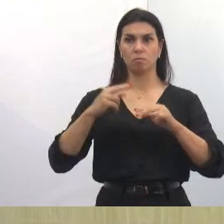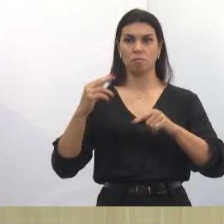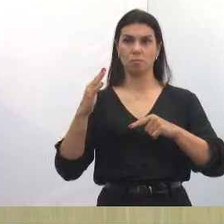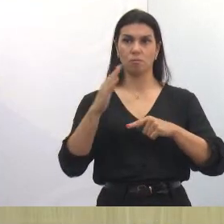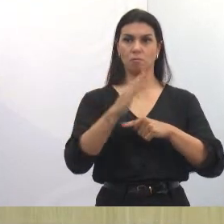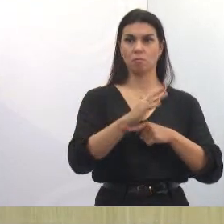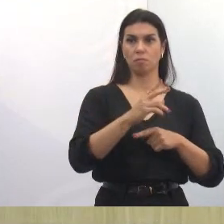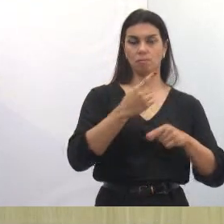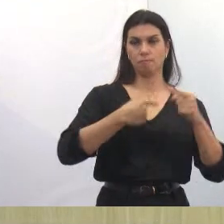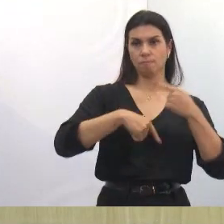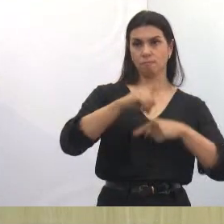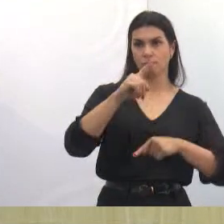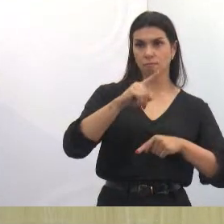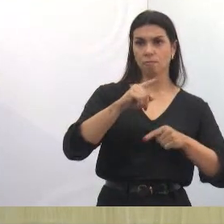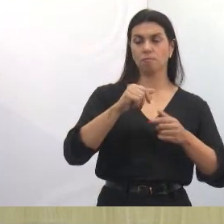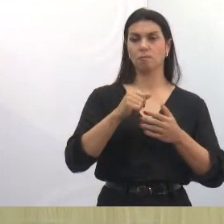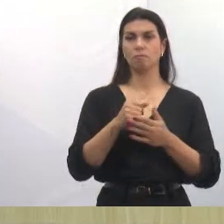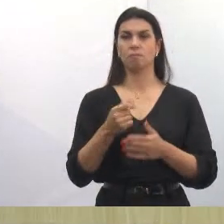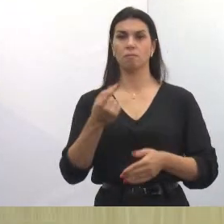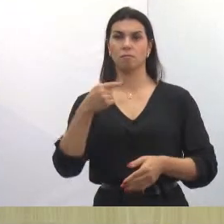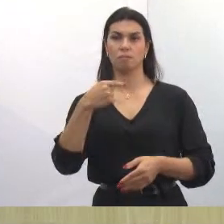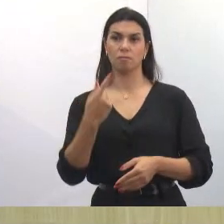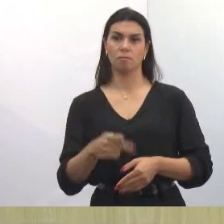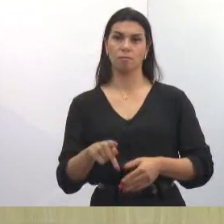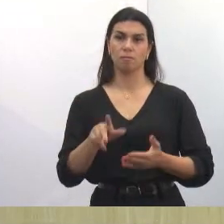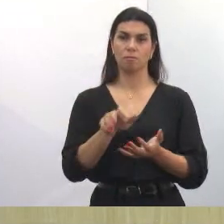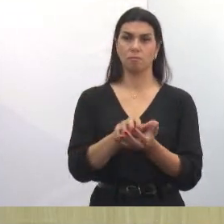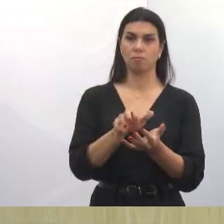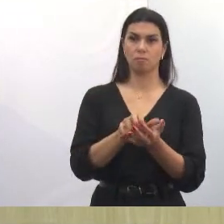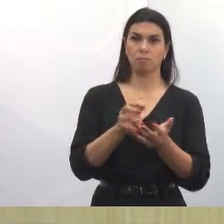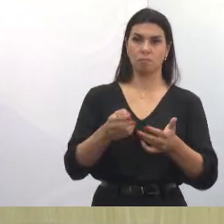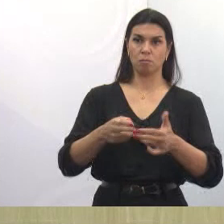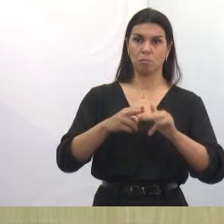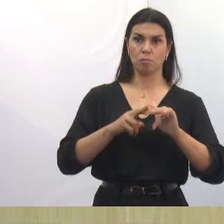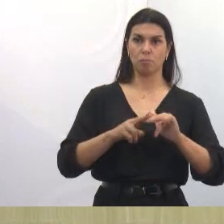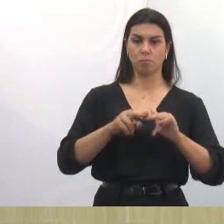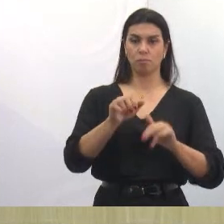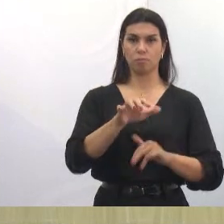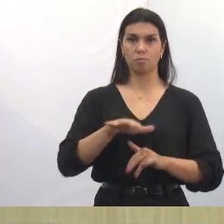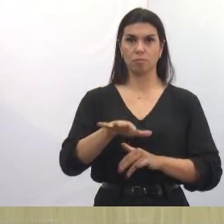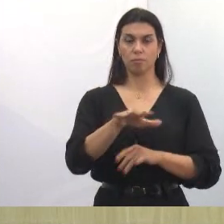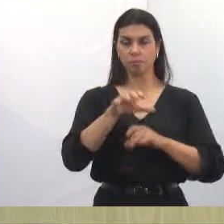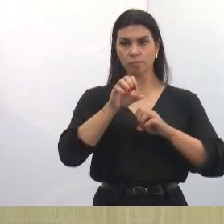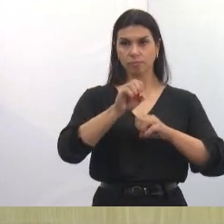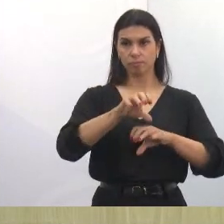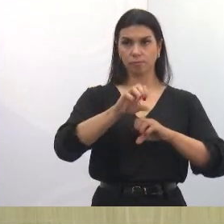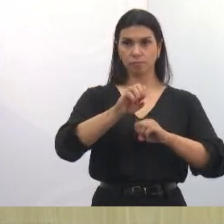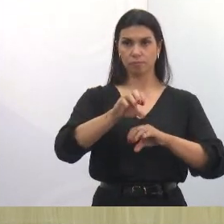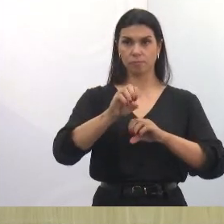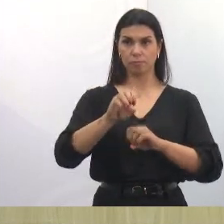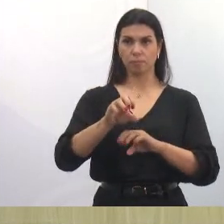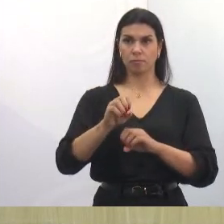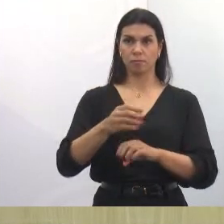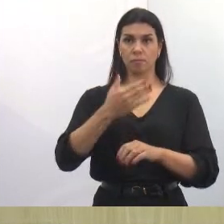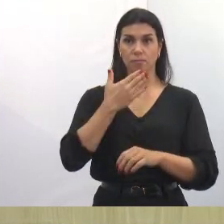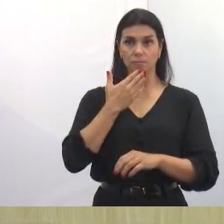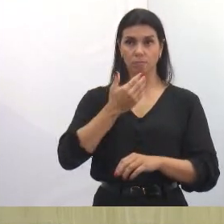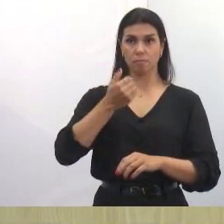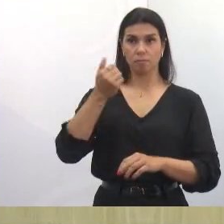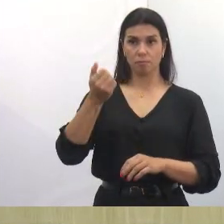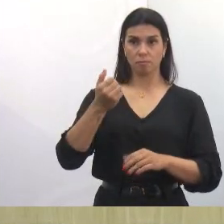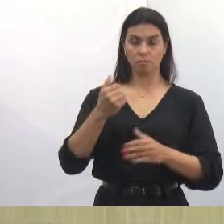o desenvolvimento do nosso município, nesse caso, na área da educação, aprimorando o